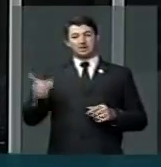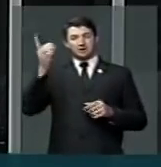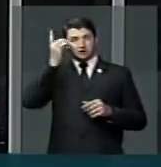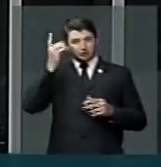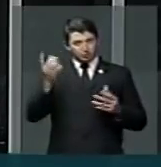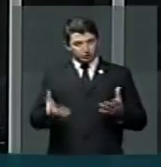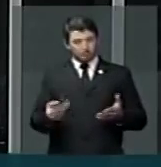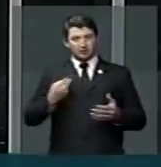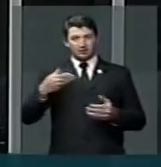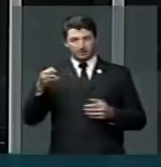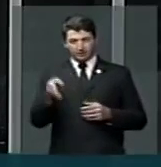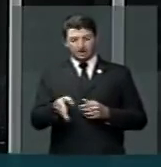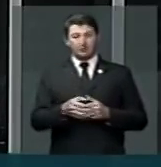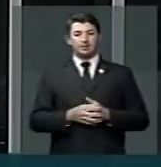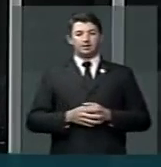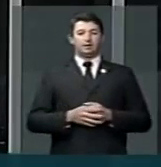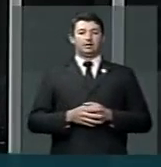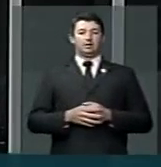República, Dilma Rousseff,